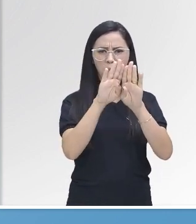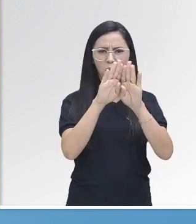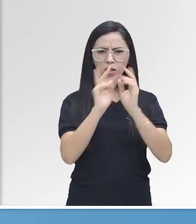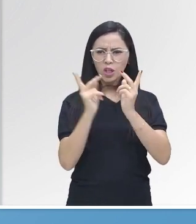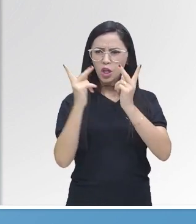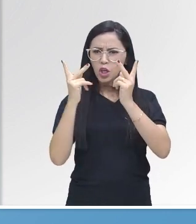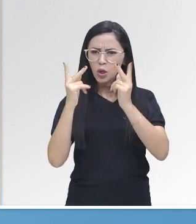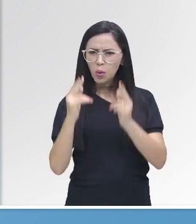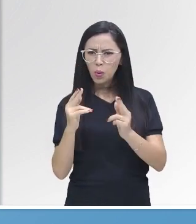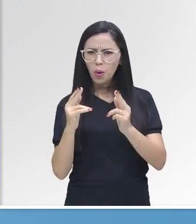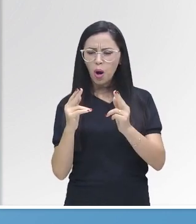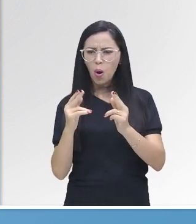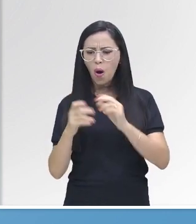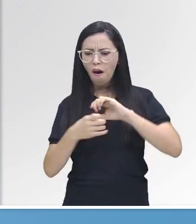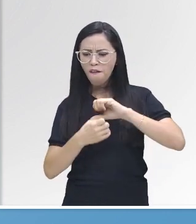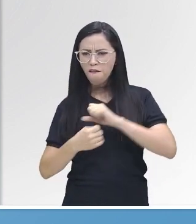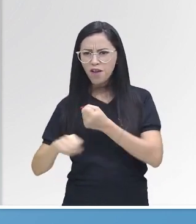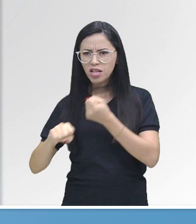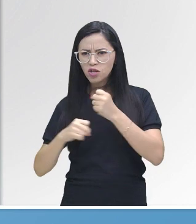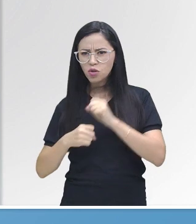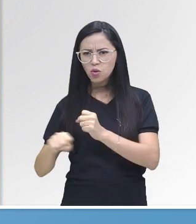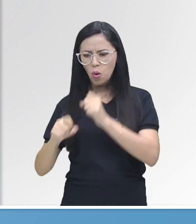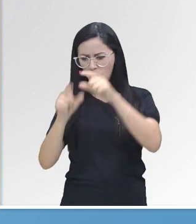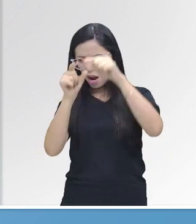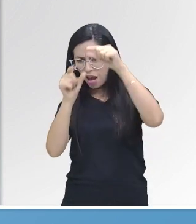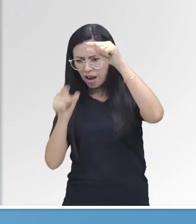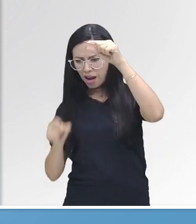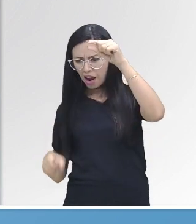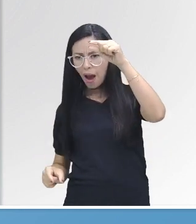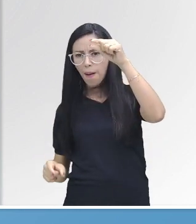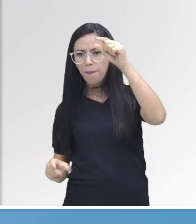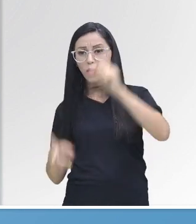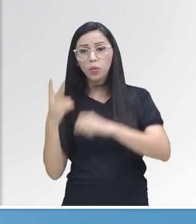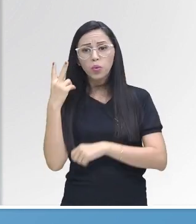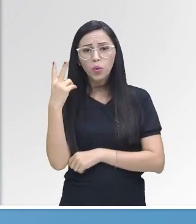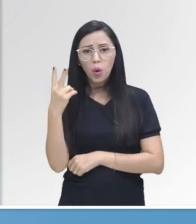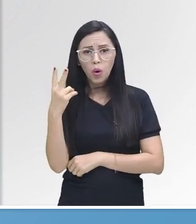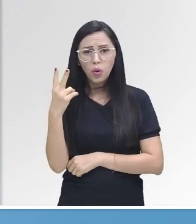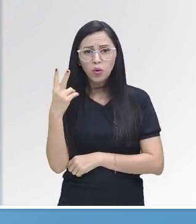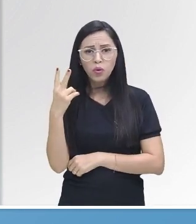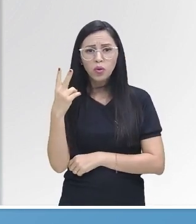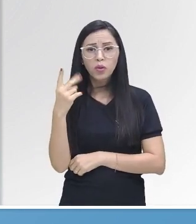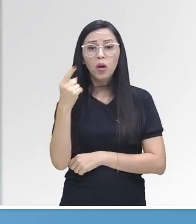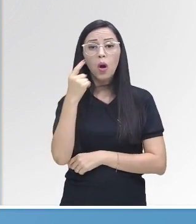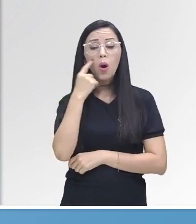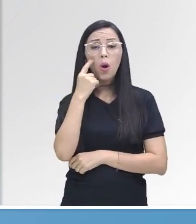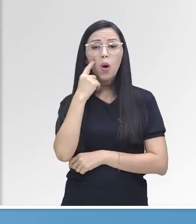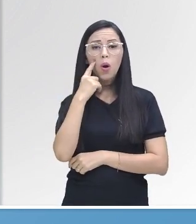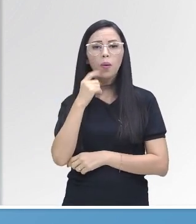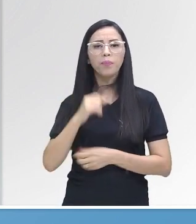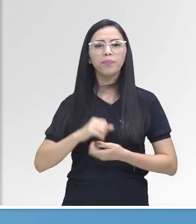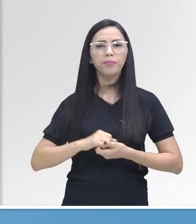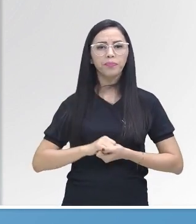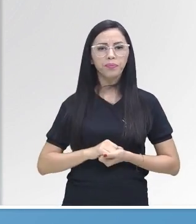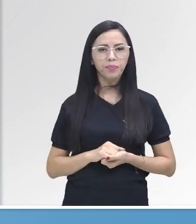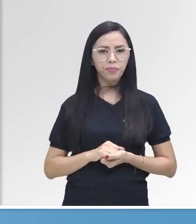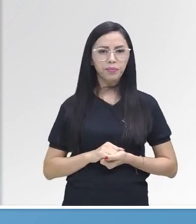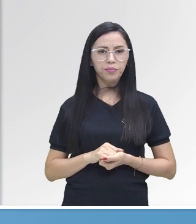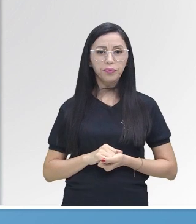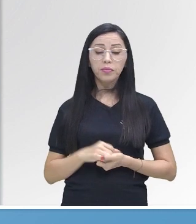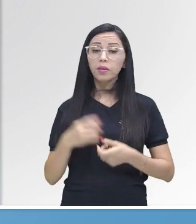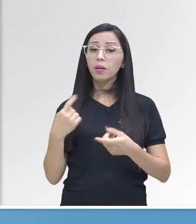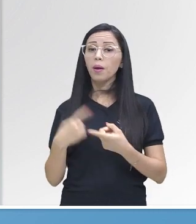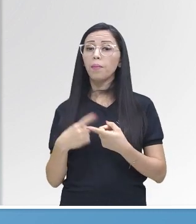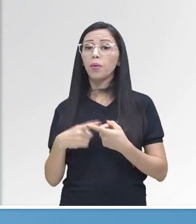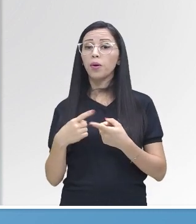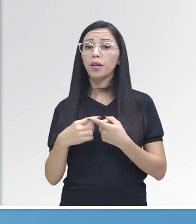não? Não, é uma medida não padronizada, né? Como está pedido para marcar as